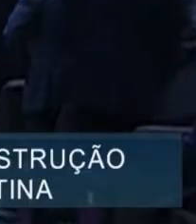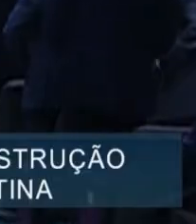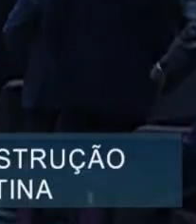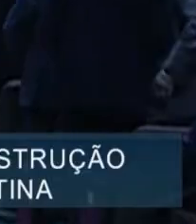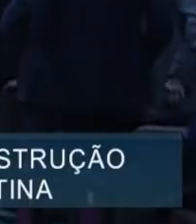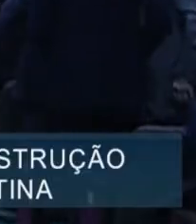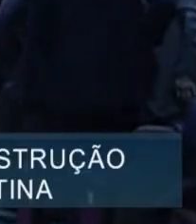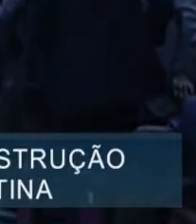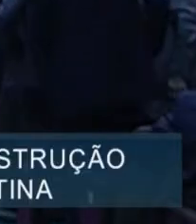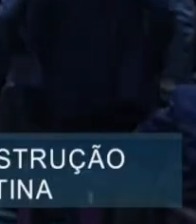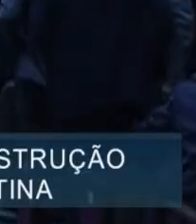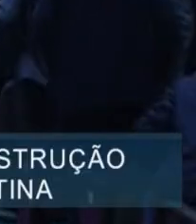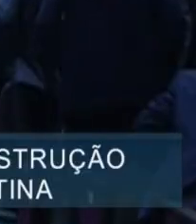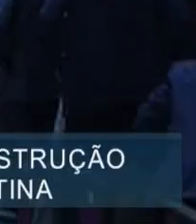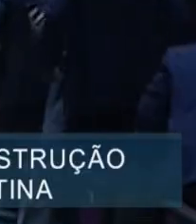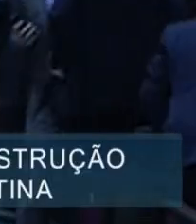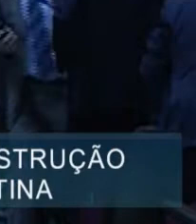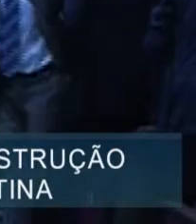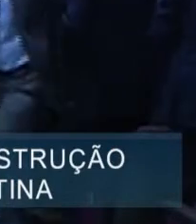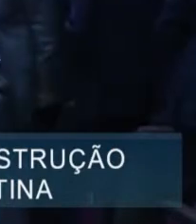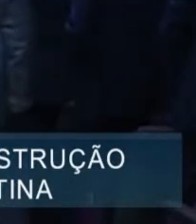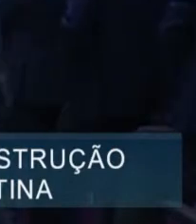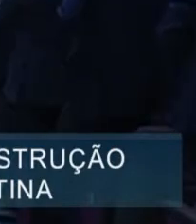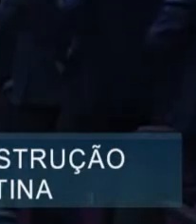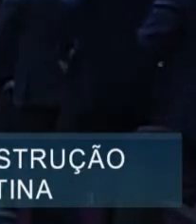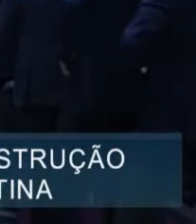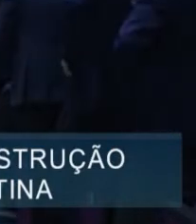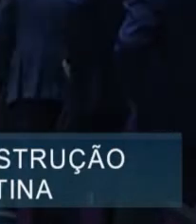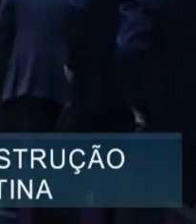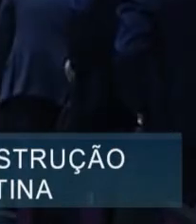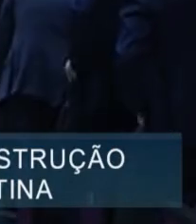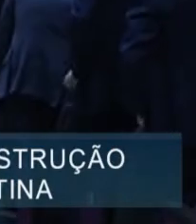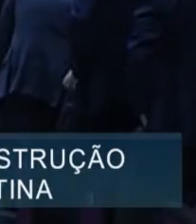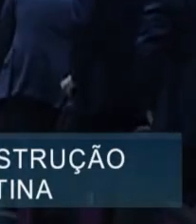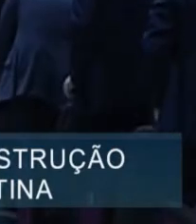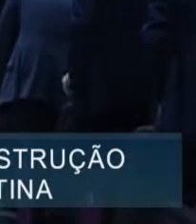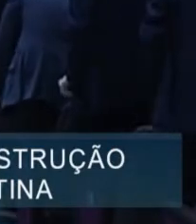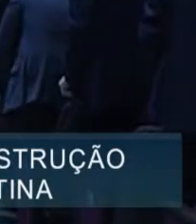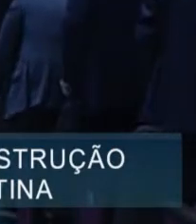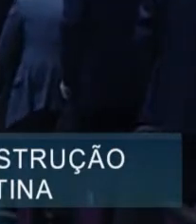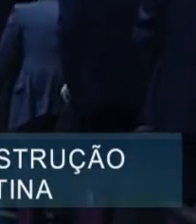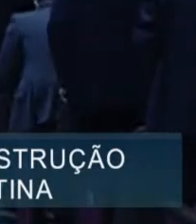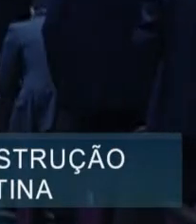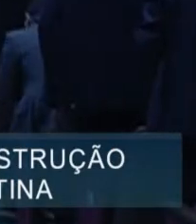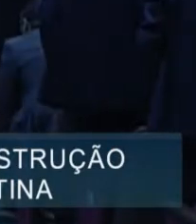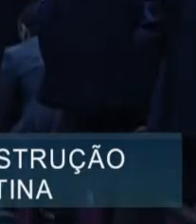da 21ª edição da FEICOM Bate-Mate.